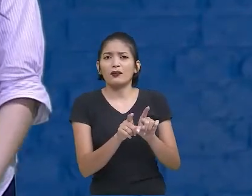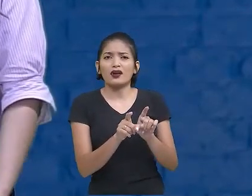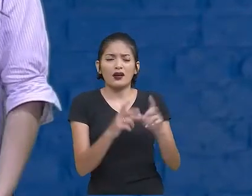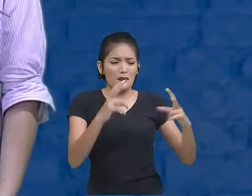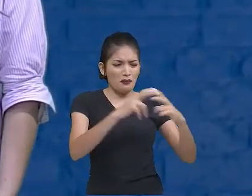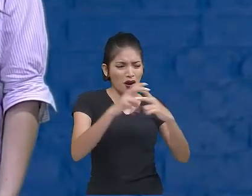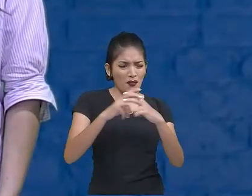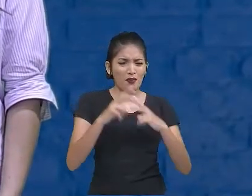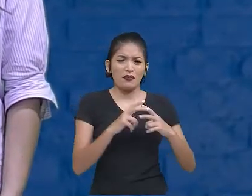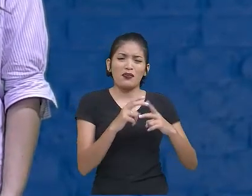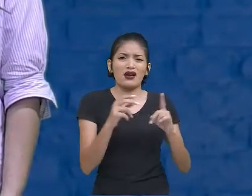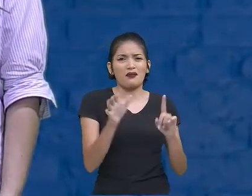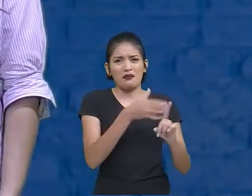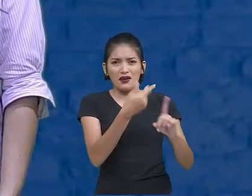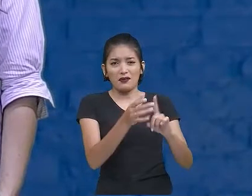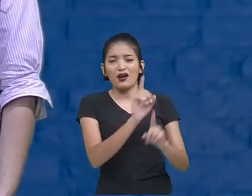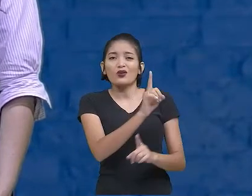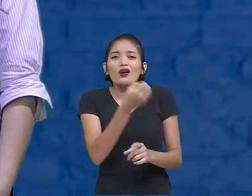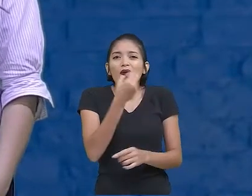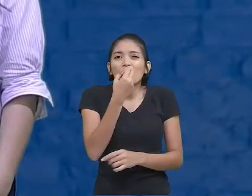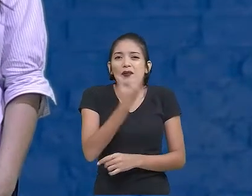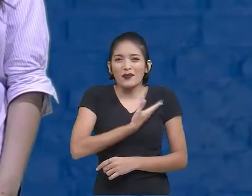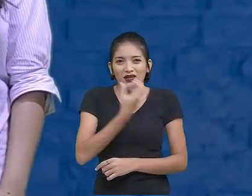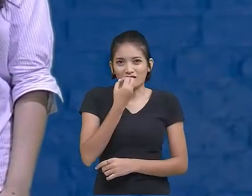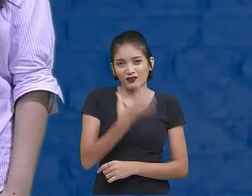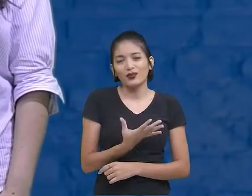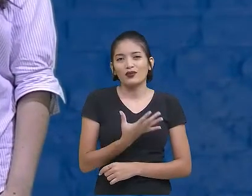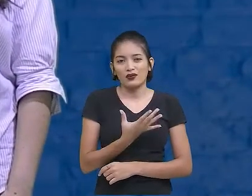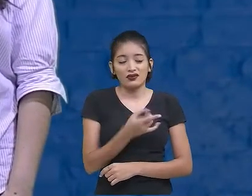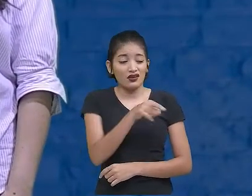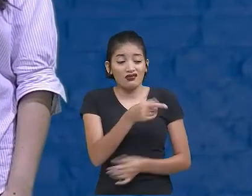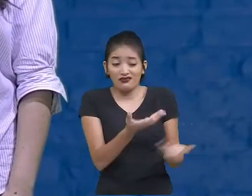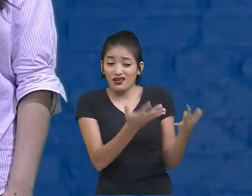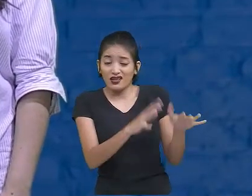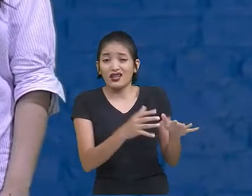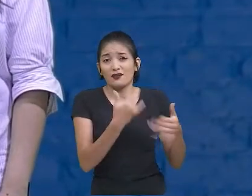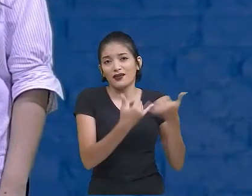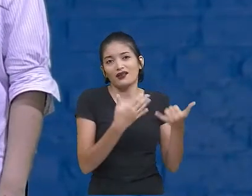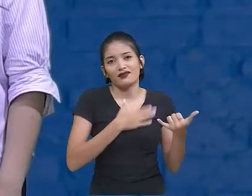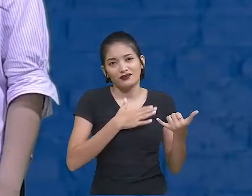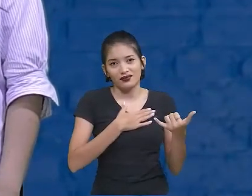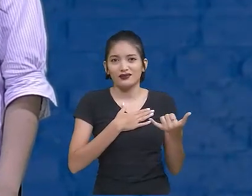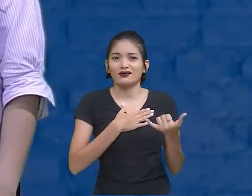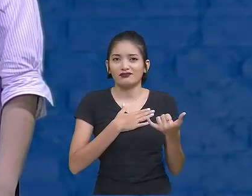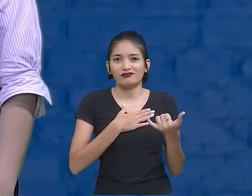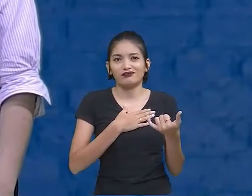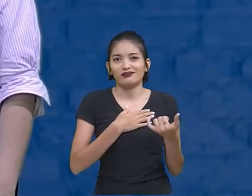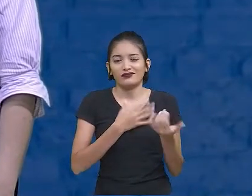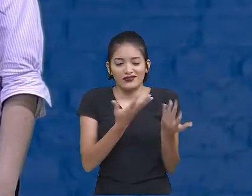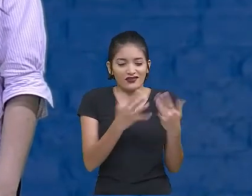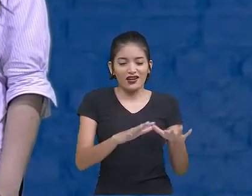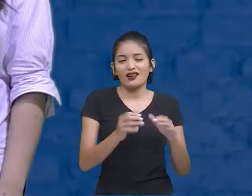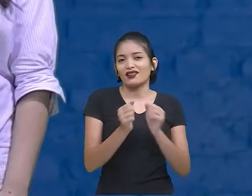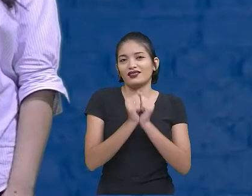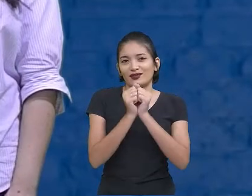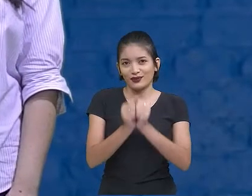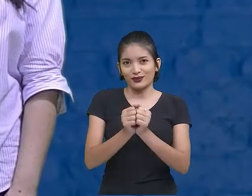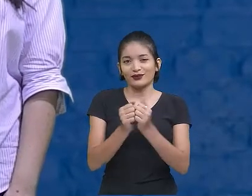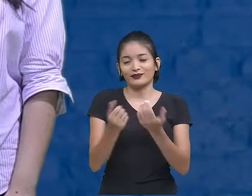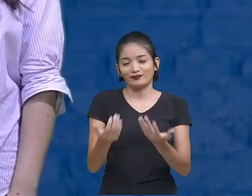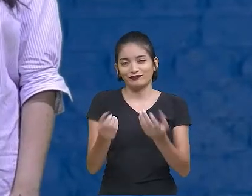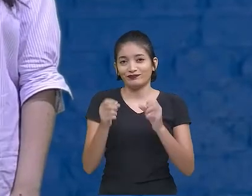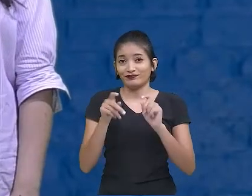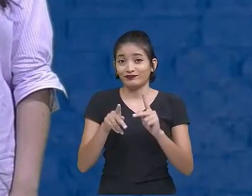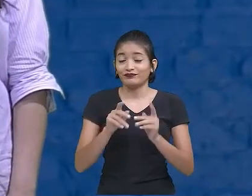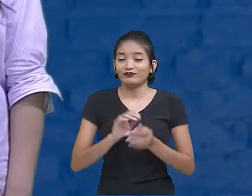nele, não vai ser uma amizade saudável. Ele não vai mais querer brincar comigo, ele não vai ficar com você. Ok?